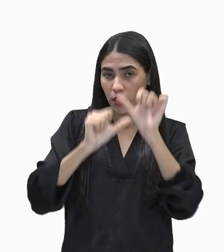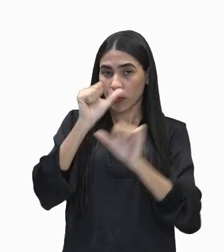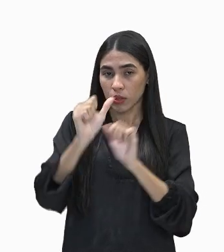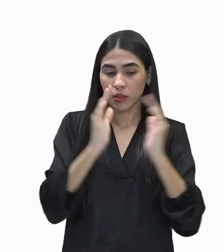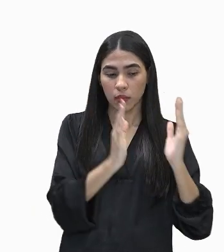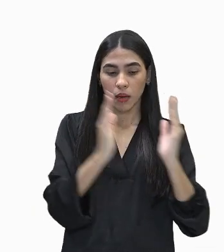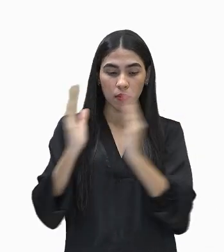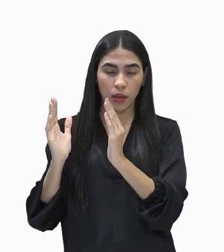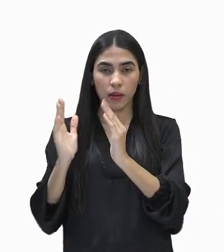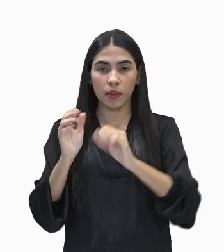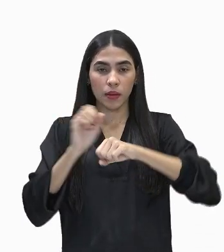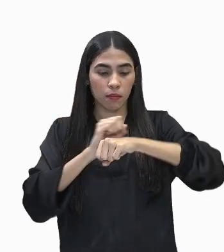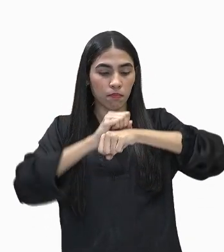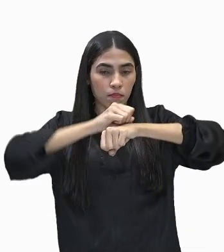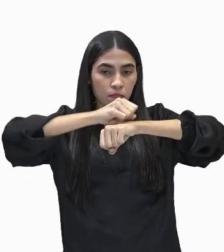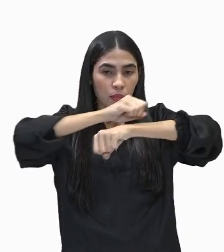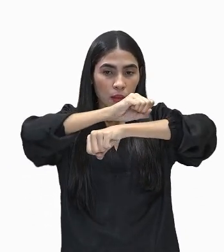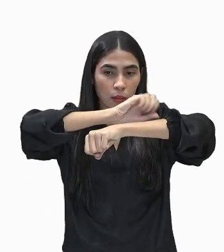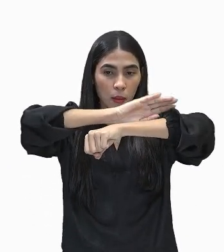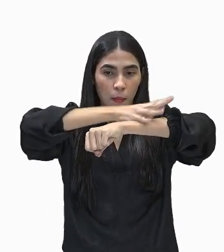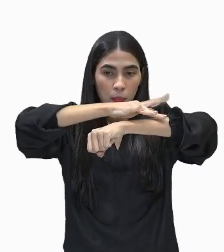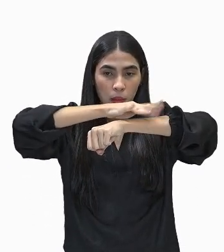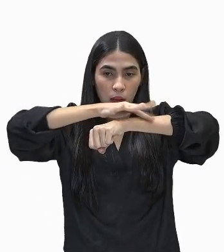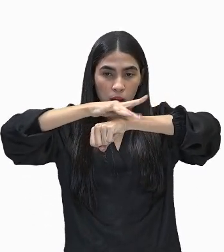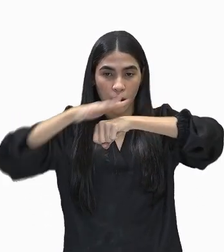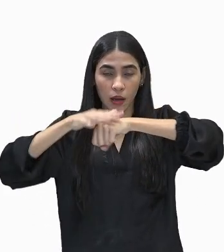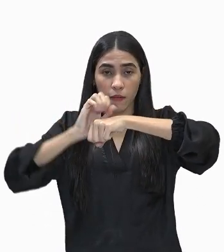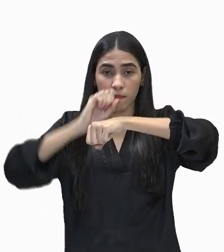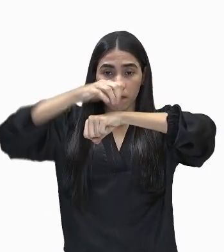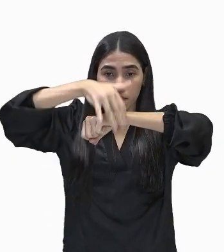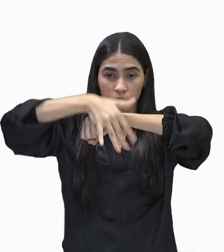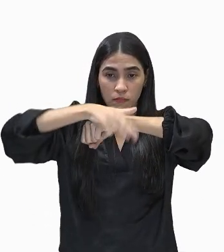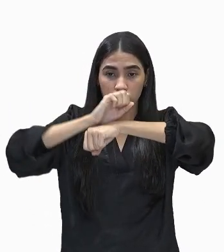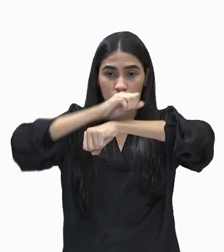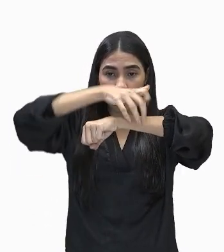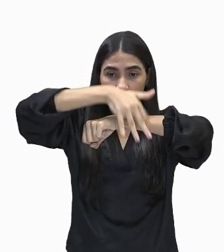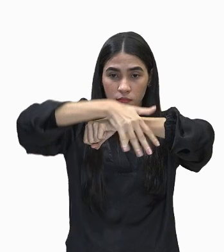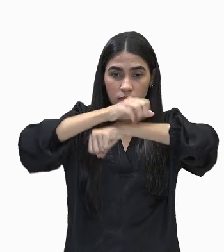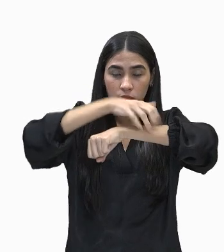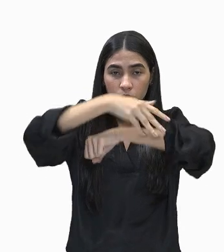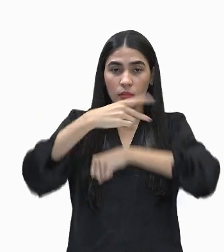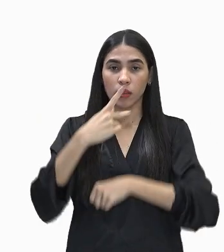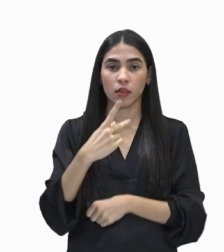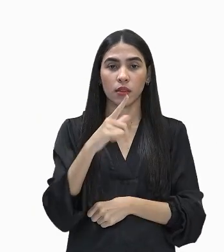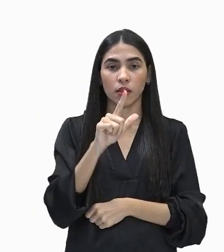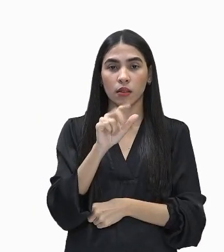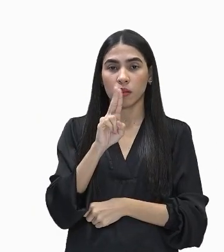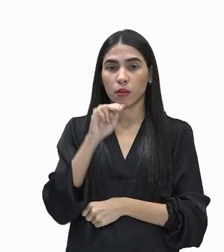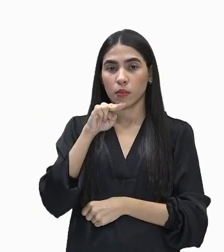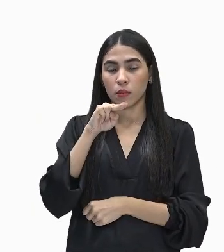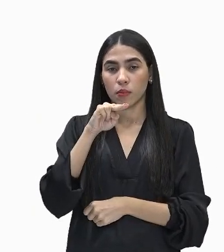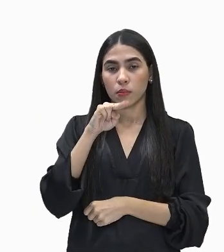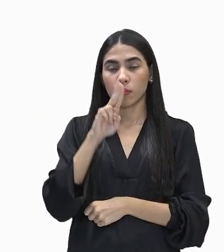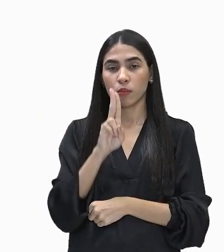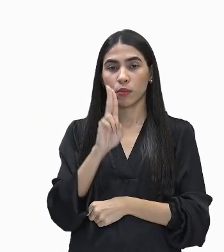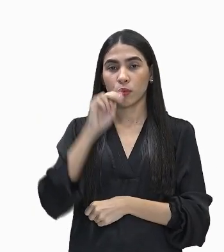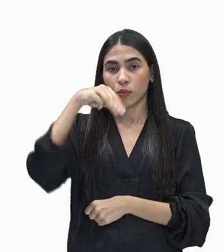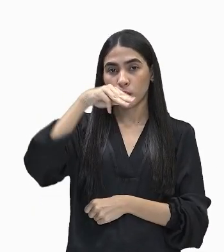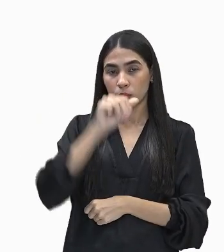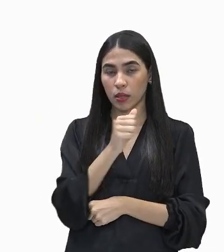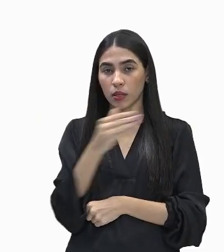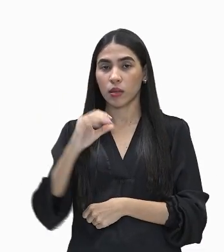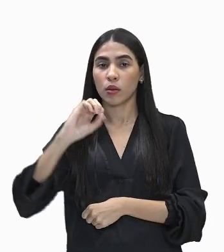para pena, na estrutura da pena deles, né? Que a gente popularmente chama de pluma e pena. Então, isso aí é a